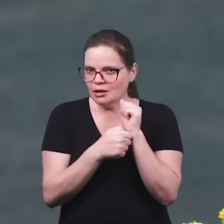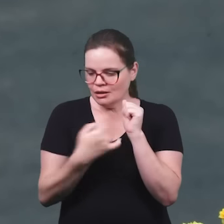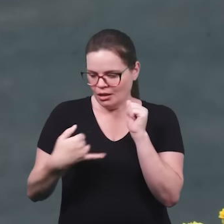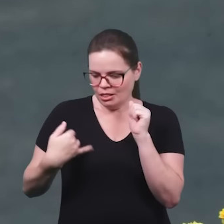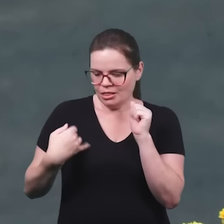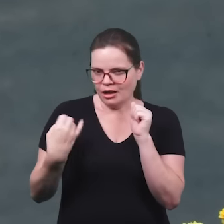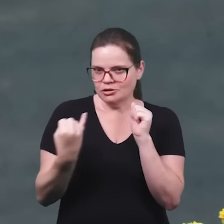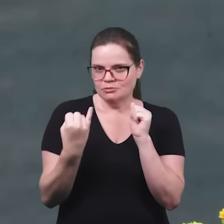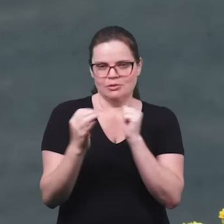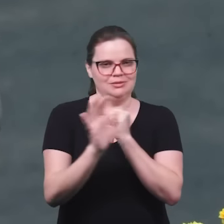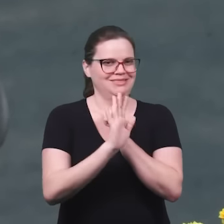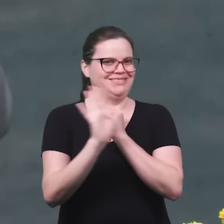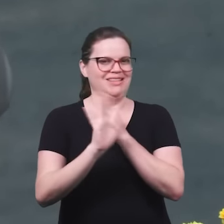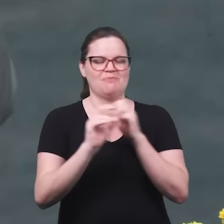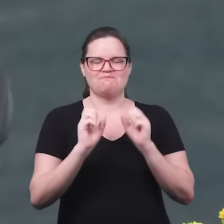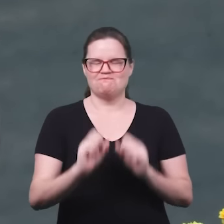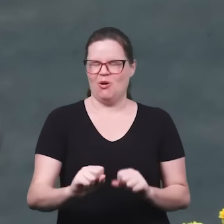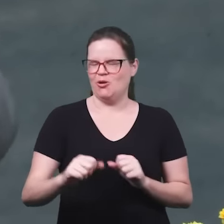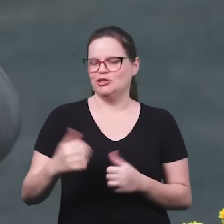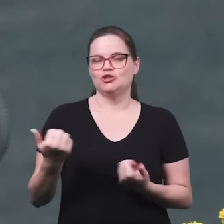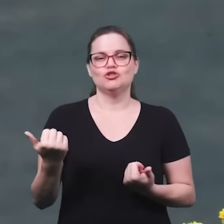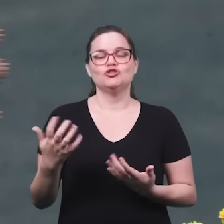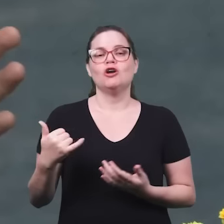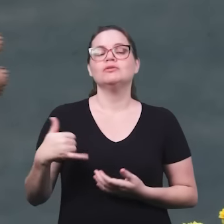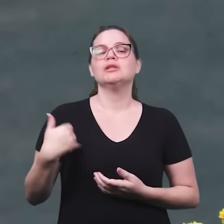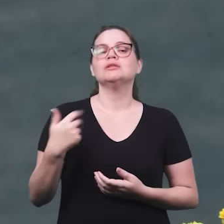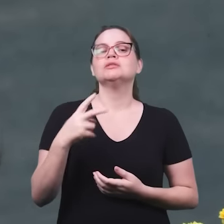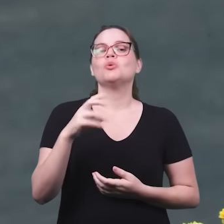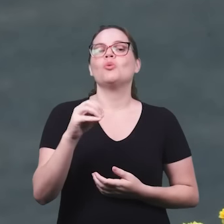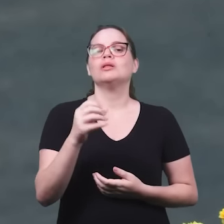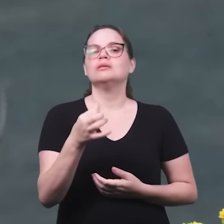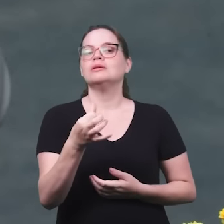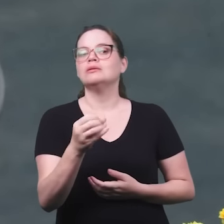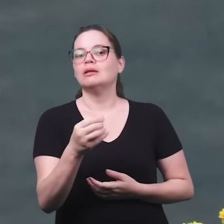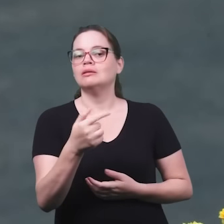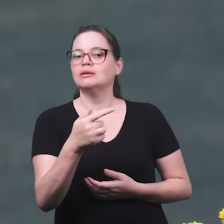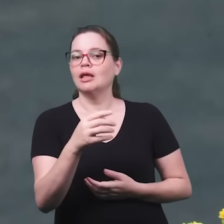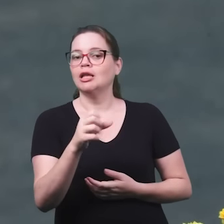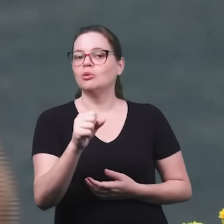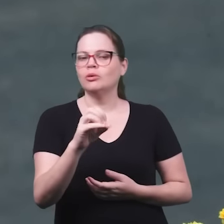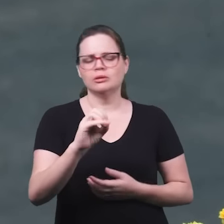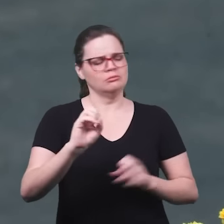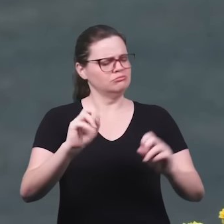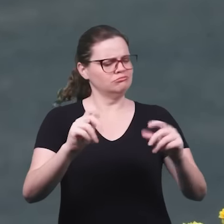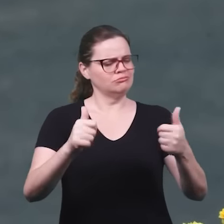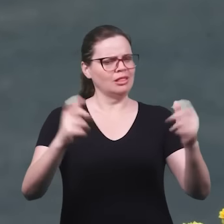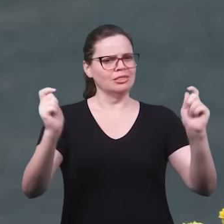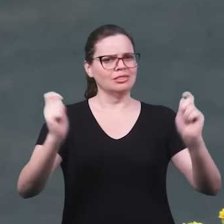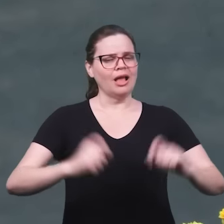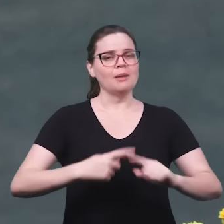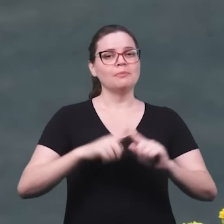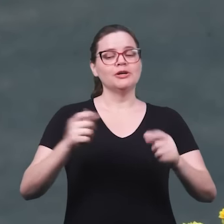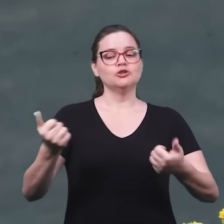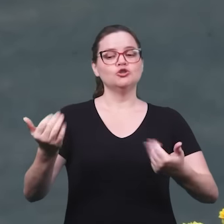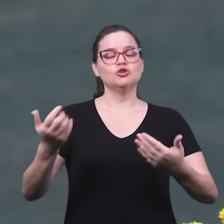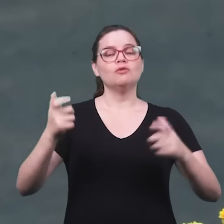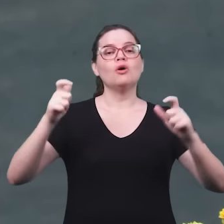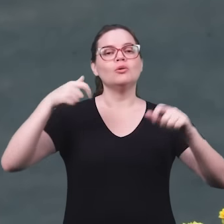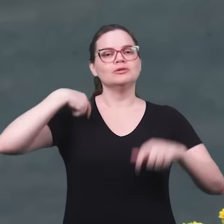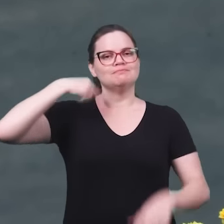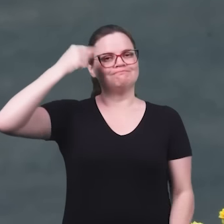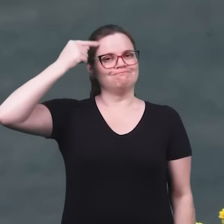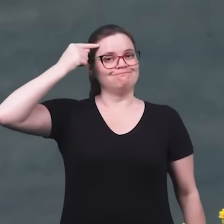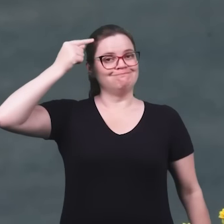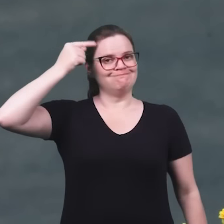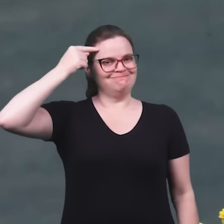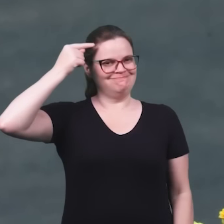jovem de 50, 60, 70, 80 anos que acompanha esse programa, é isso mesmo? A juventude está na cabeça da gente e, aliás, uma das